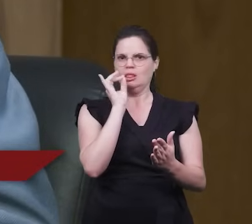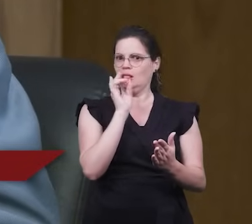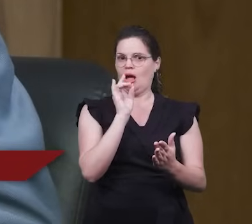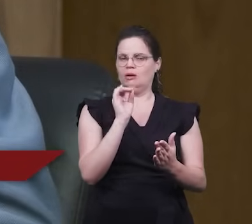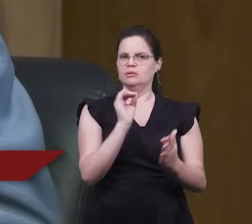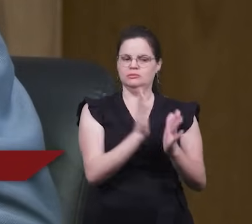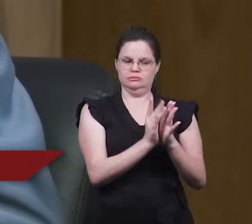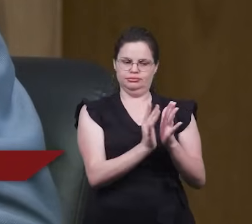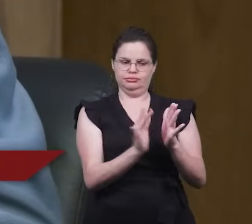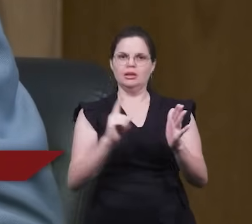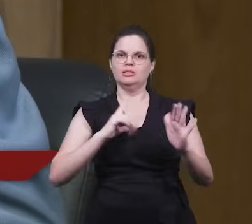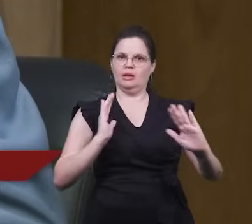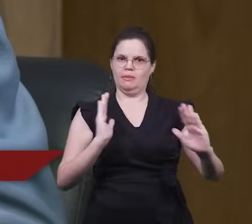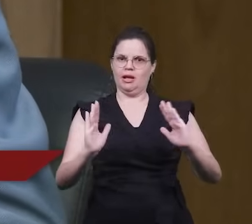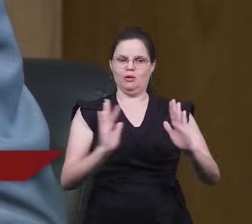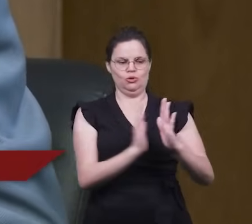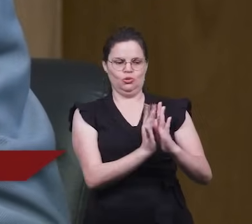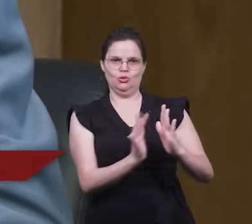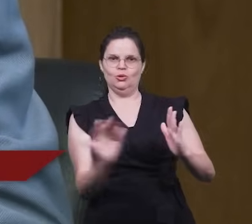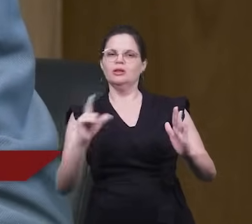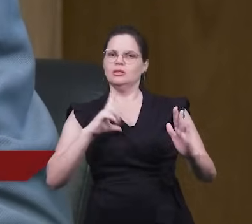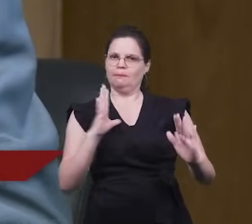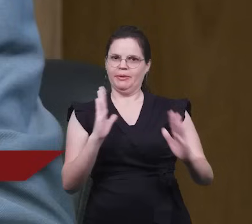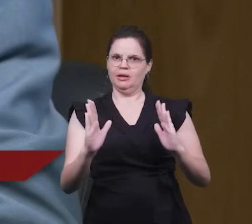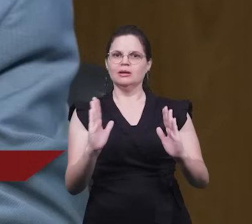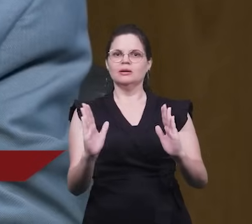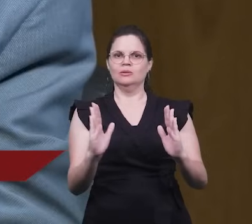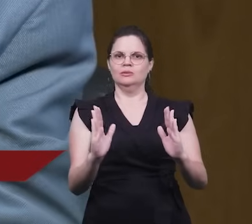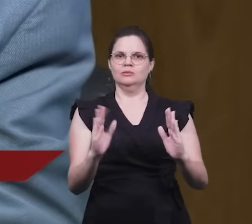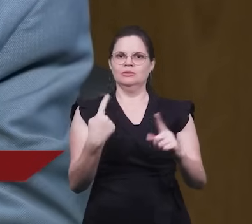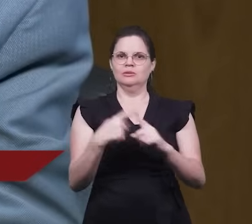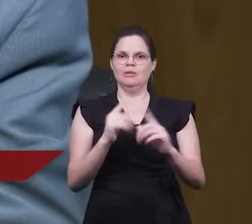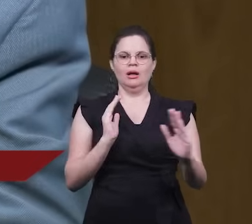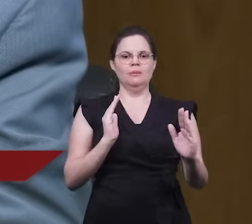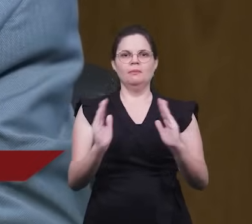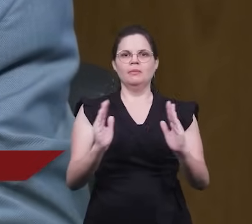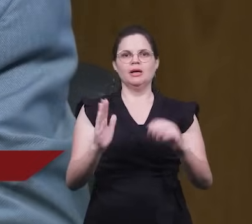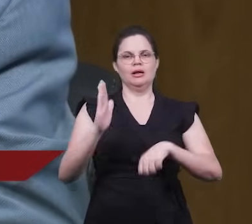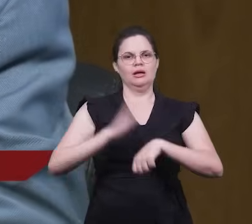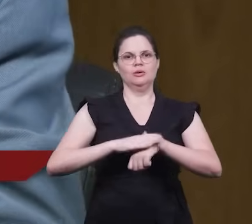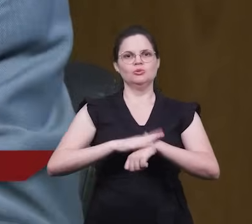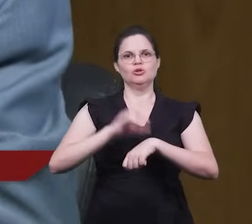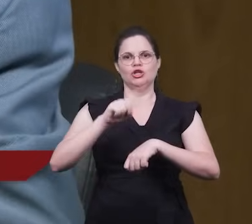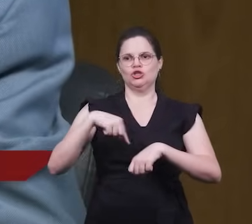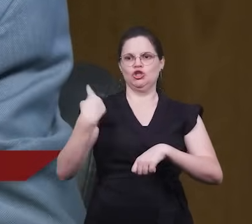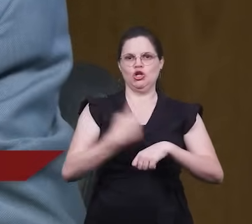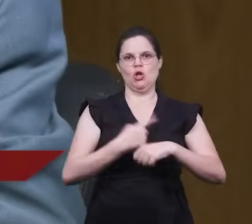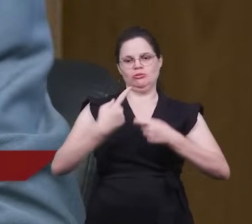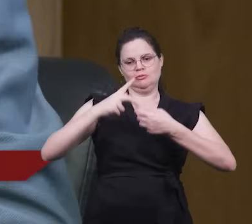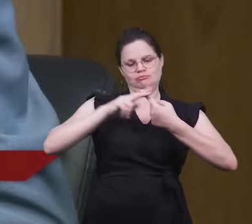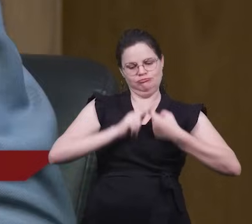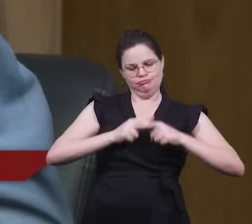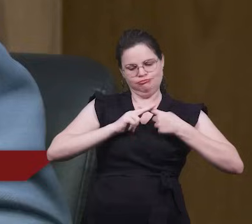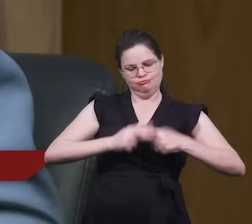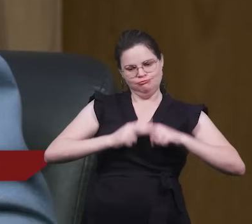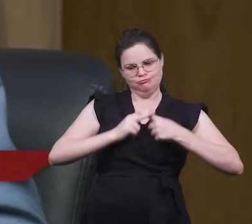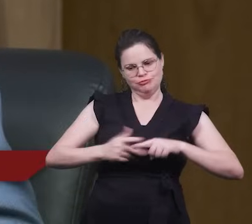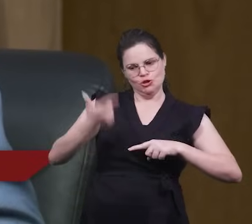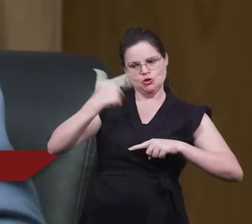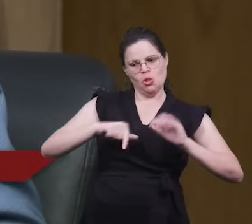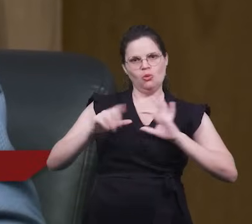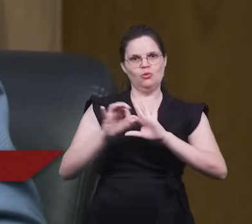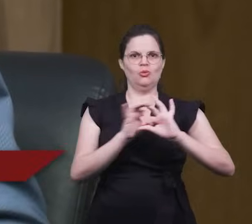tempo. Tá? É de um tempo, é o tempo da restauração. Amém. Nós vivemos um tempo